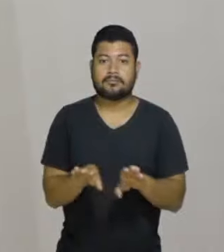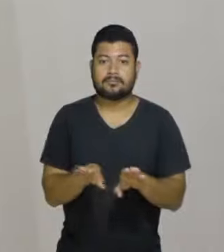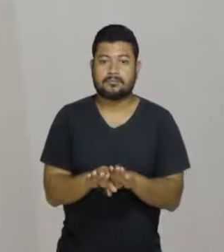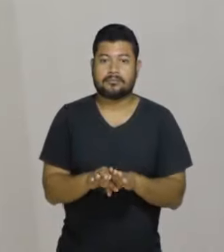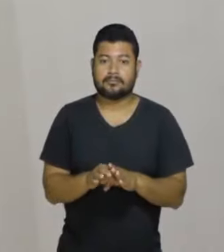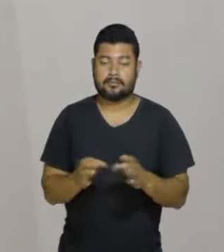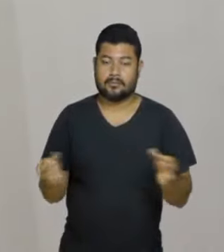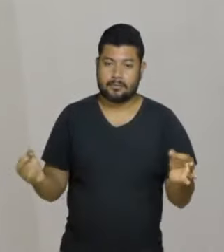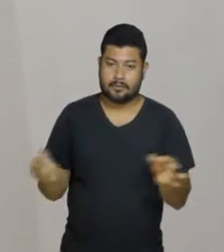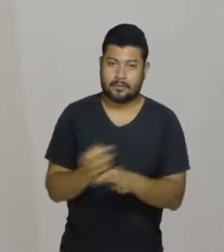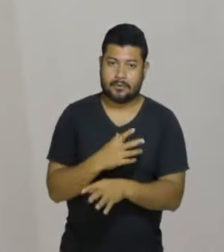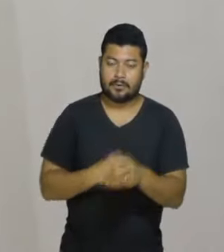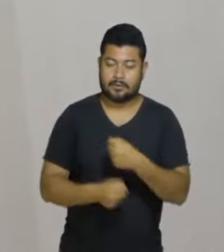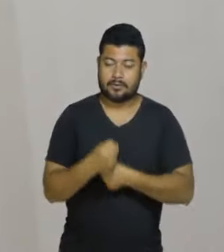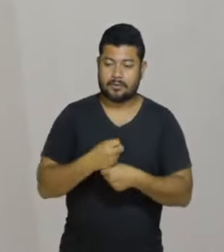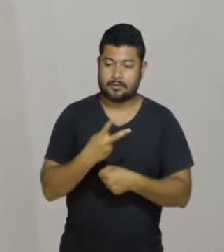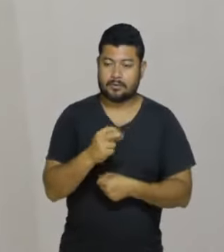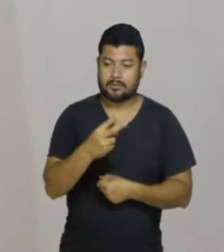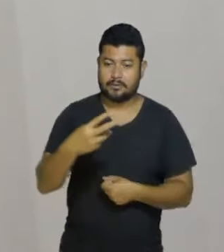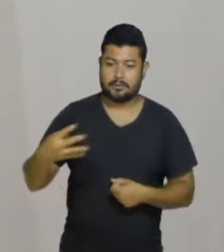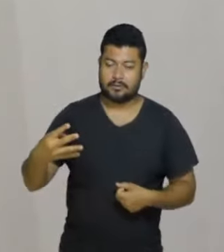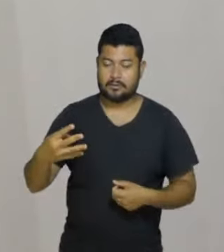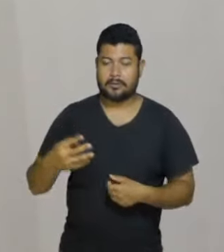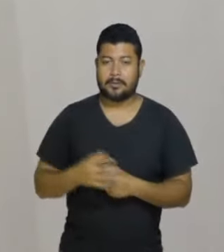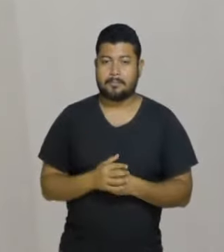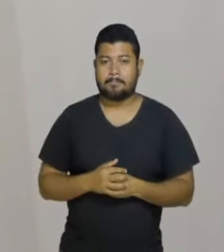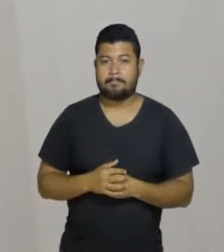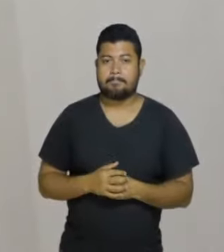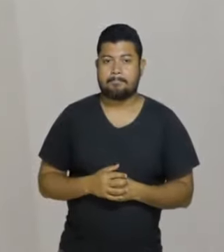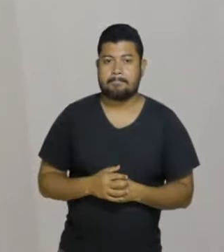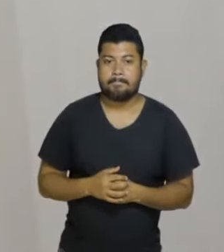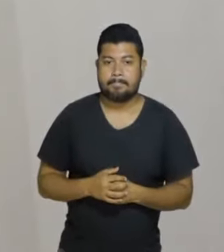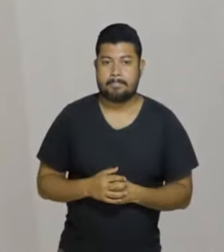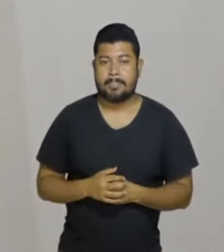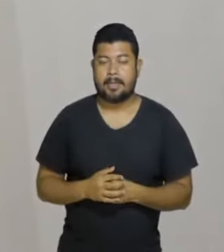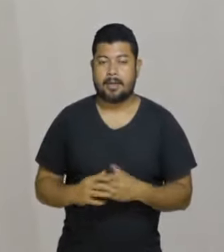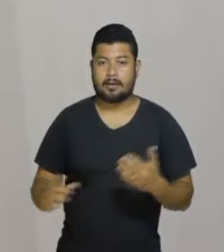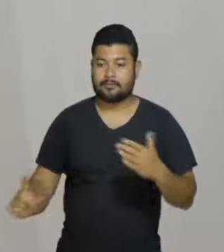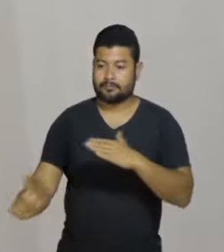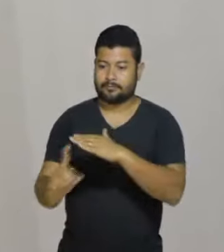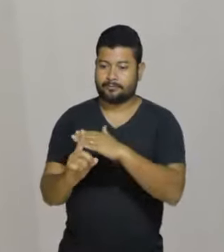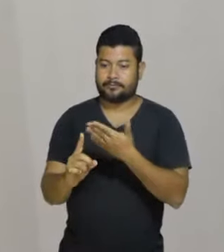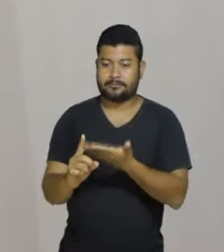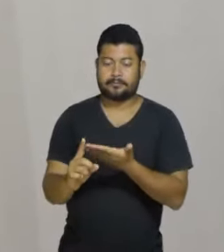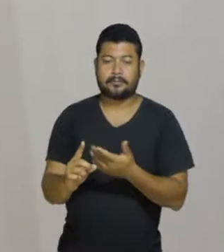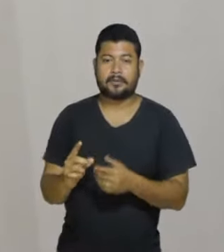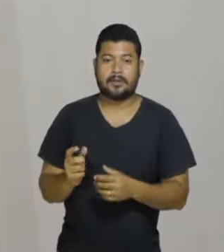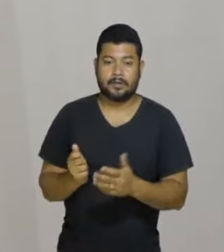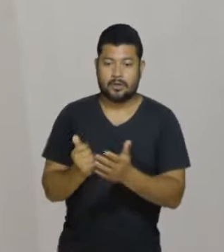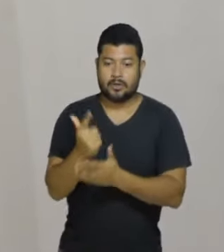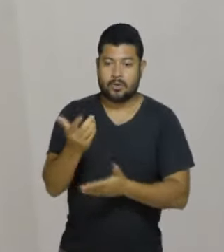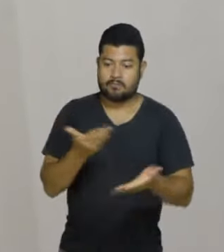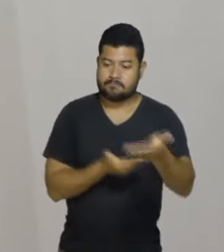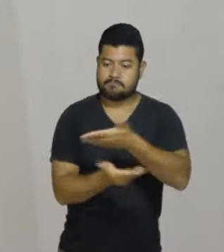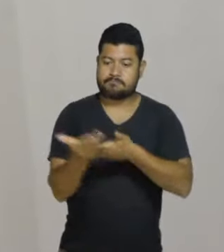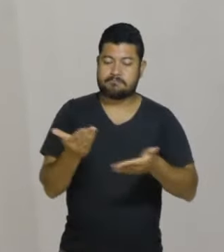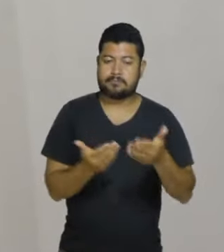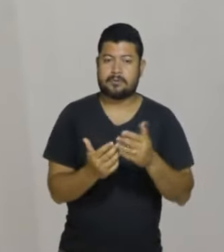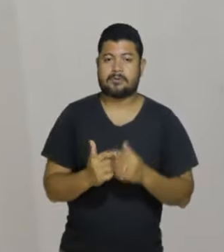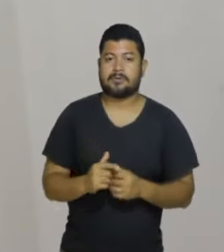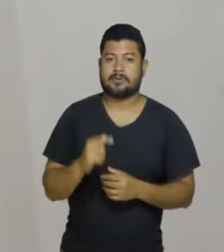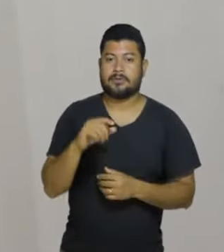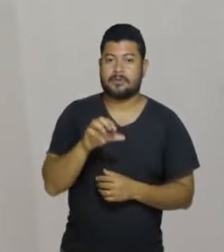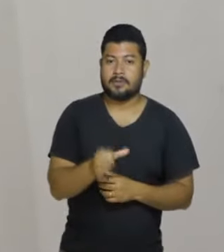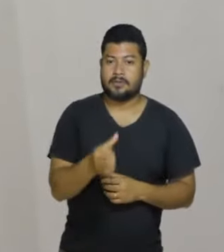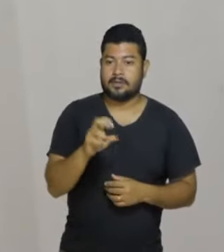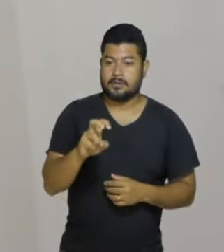em 2024. Por meio do programa de venda de balcão, foram comercializadas 650 toneladas